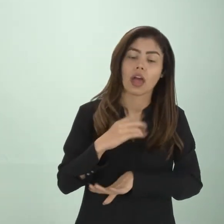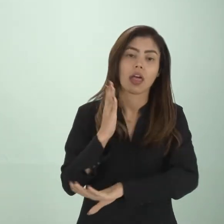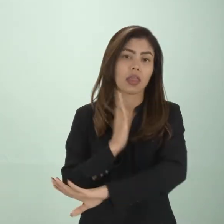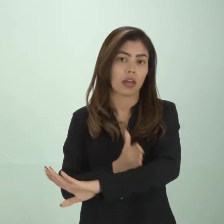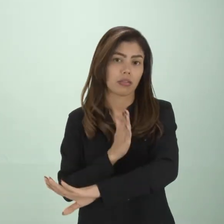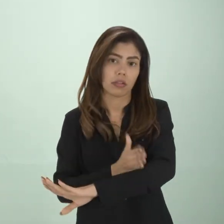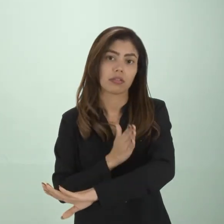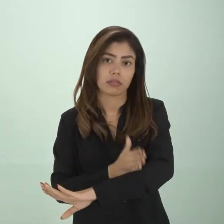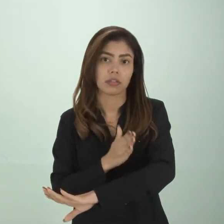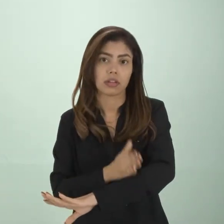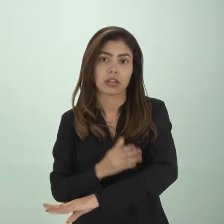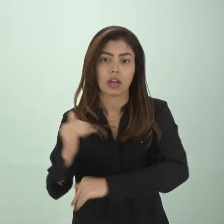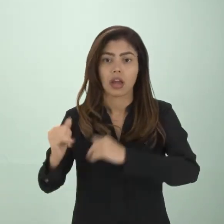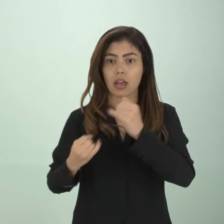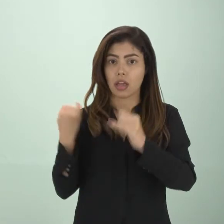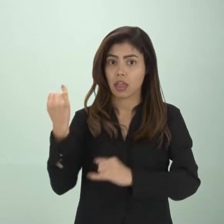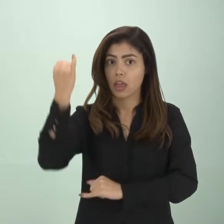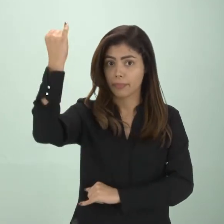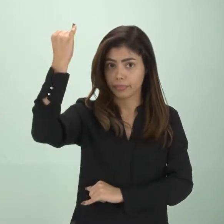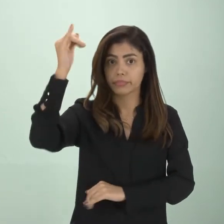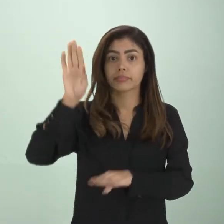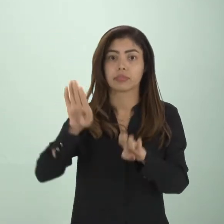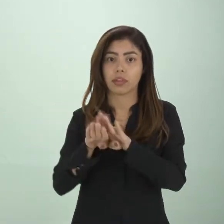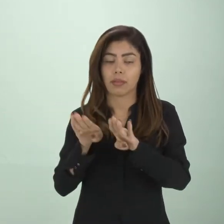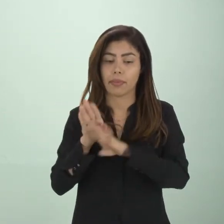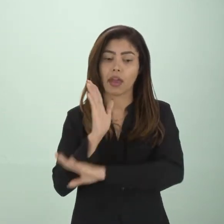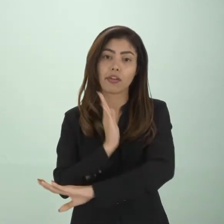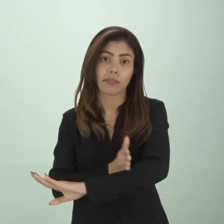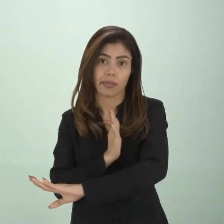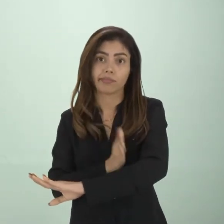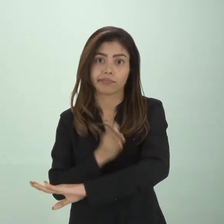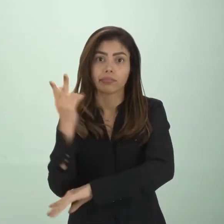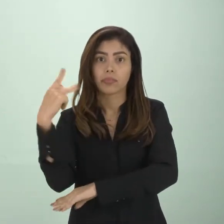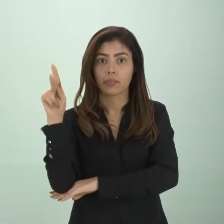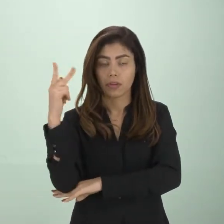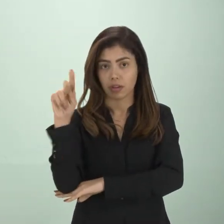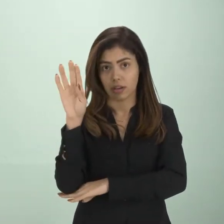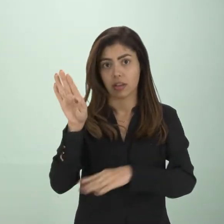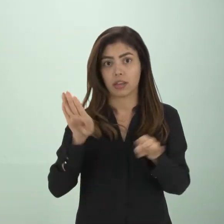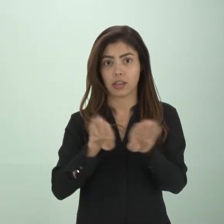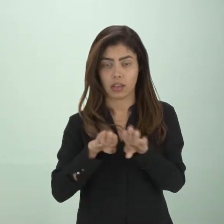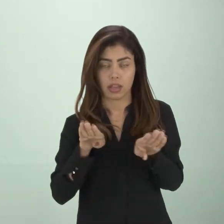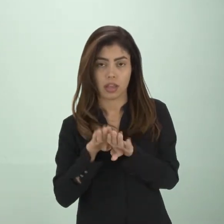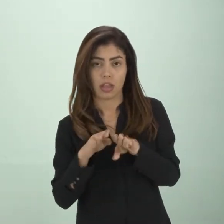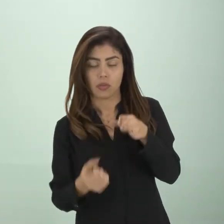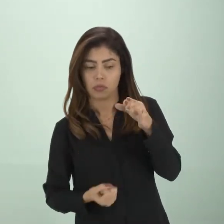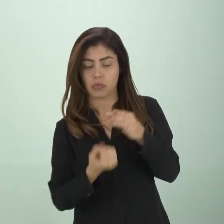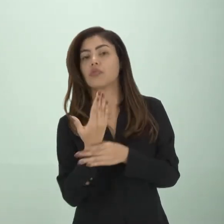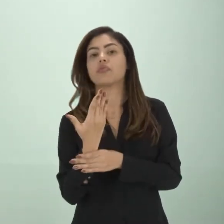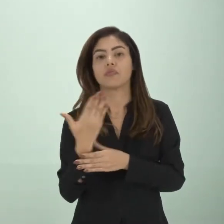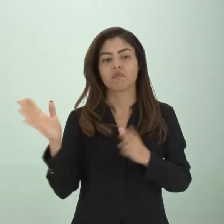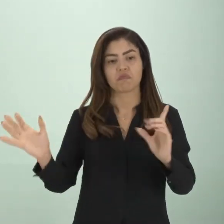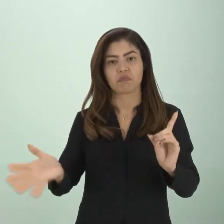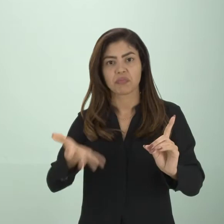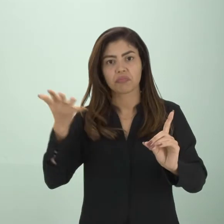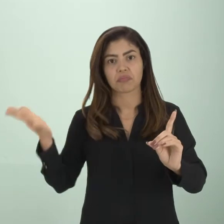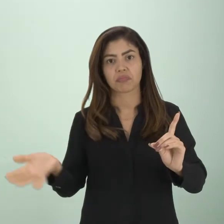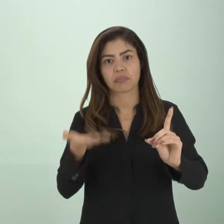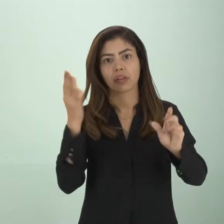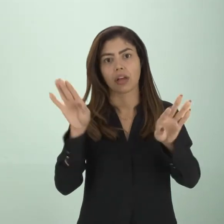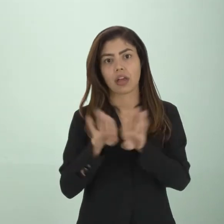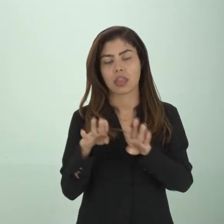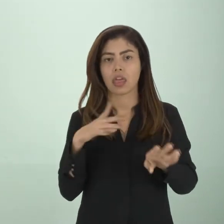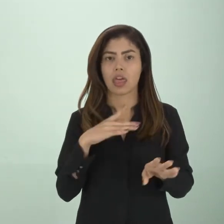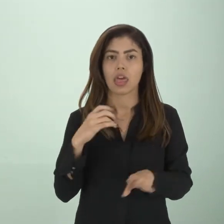entre a Alta Idade Média, que seria o período de ápice, de esplendor, né, da Idade